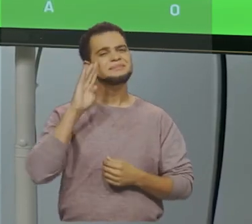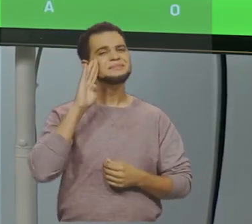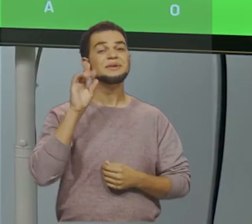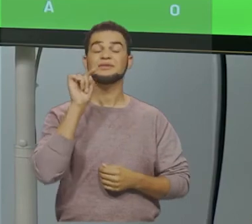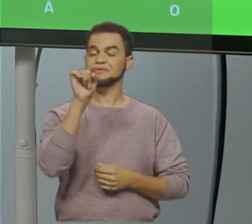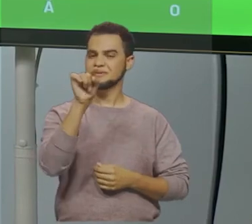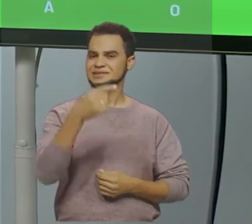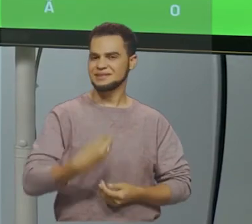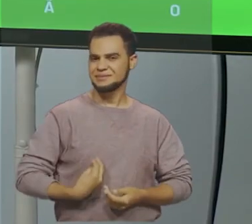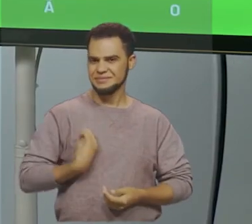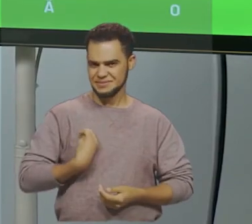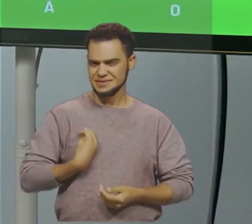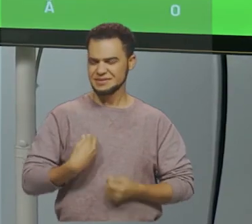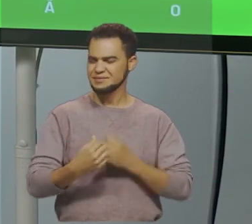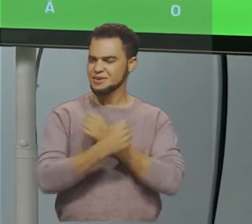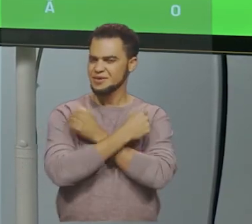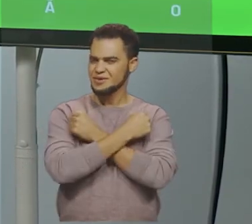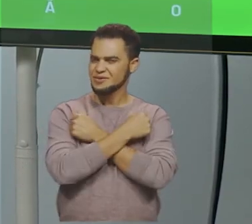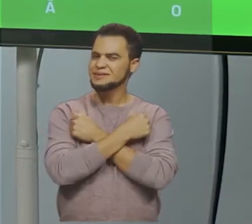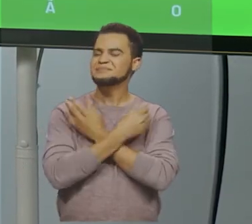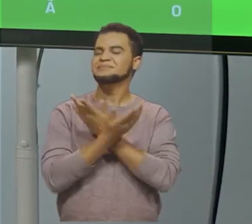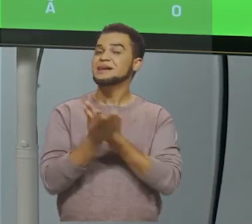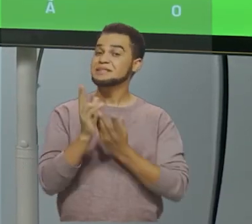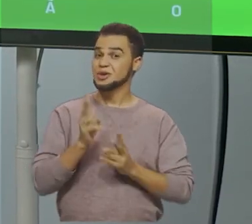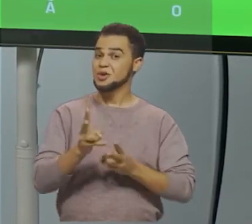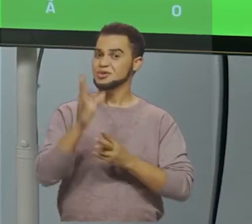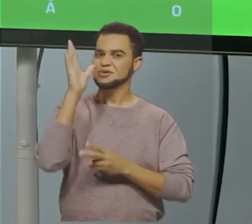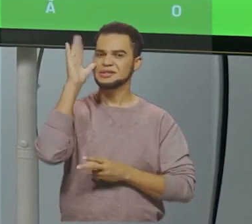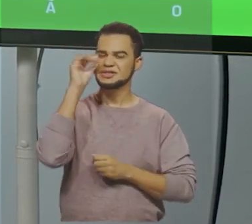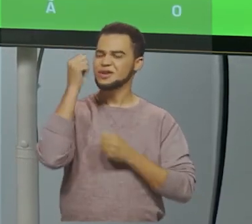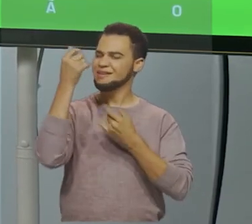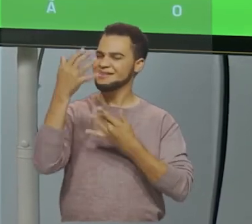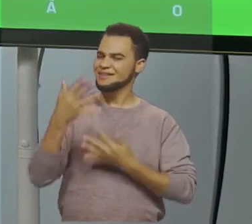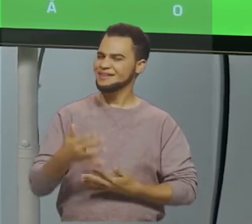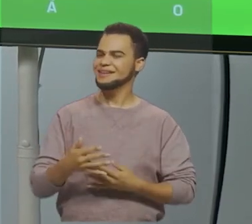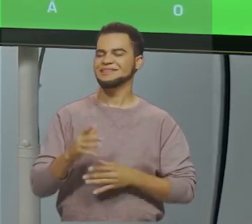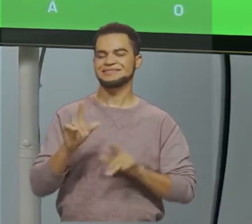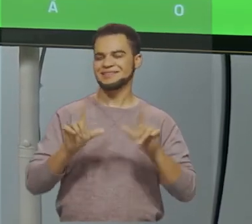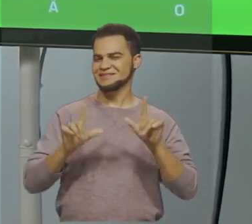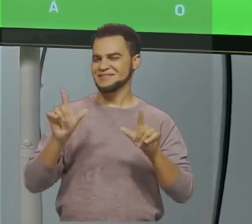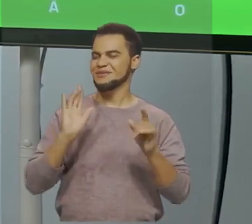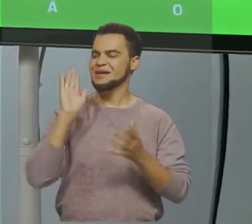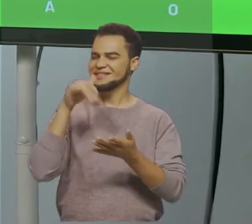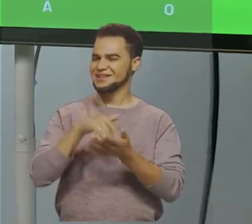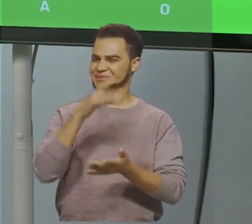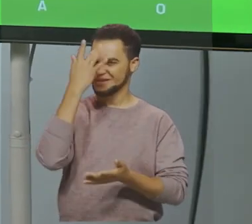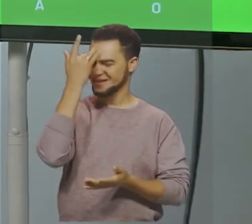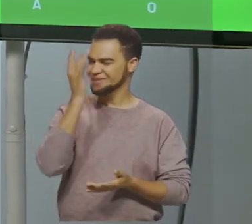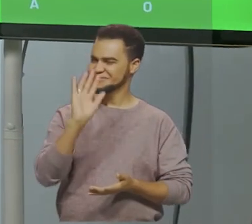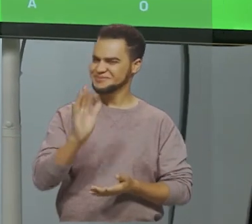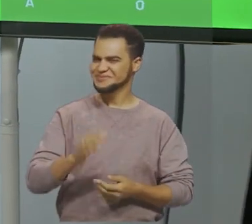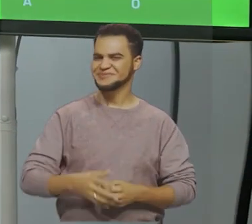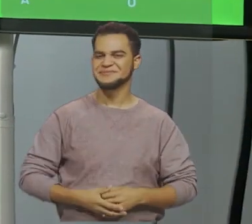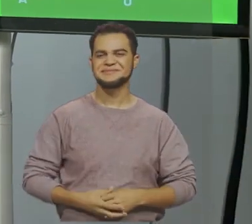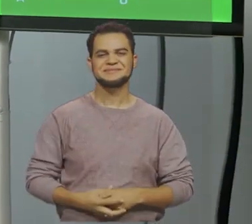sua participação. Um grande abraço e continue assistindo a nossa programação. Até amanhã!